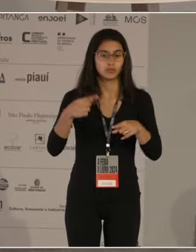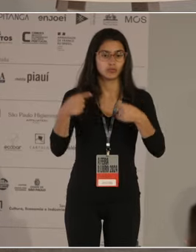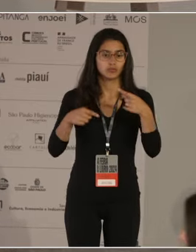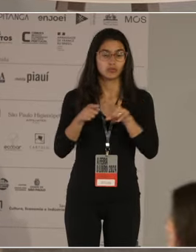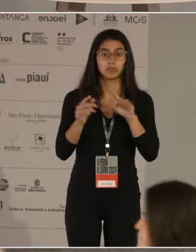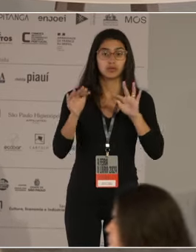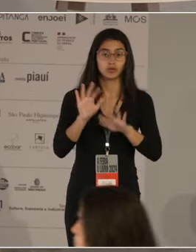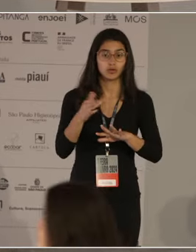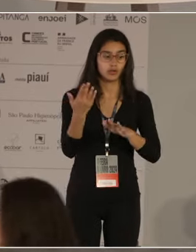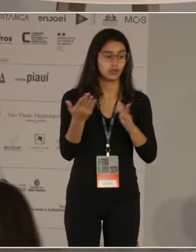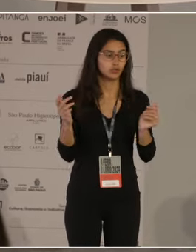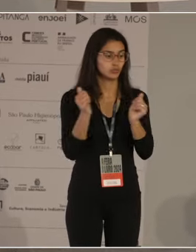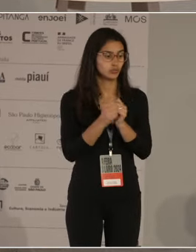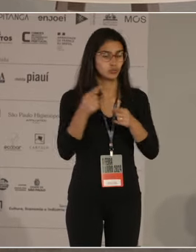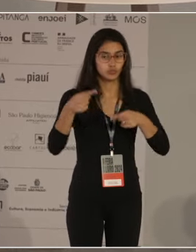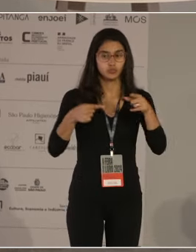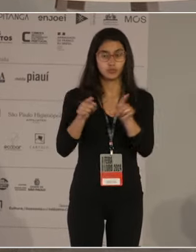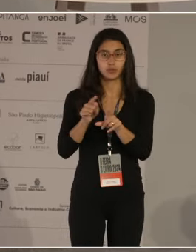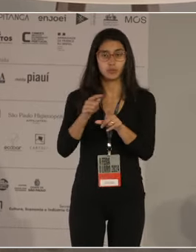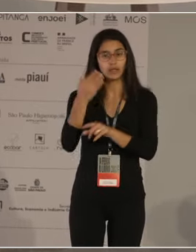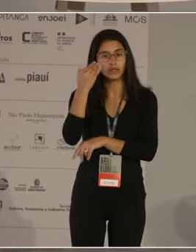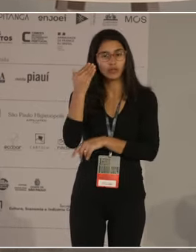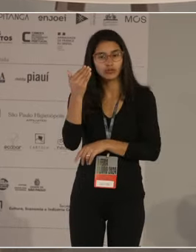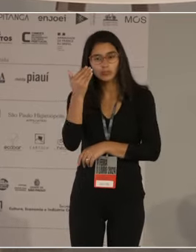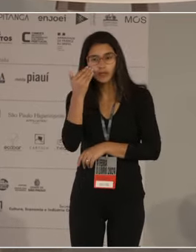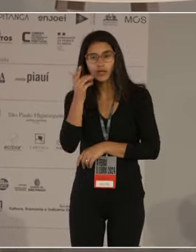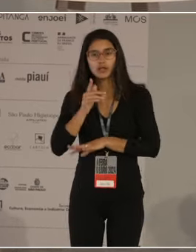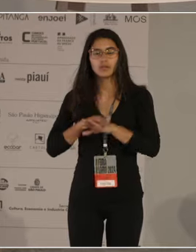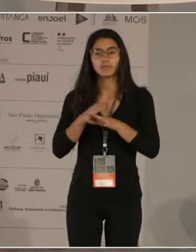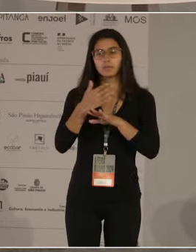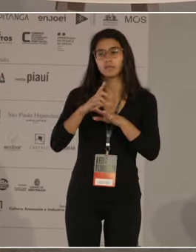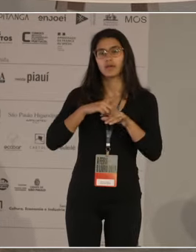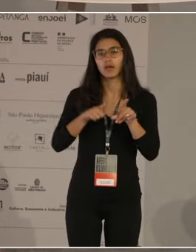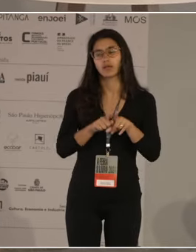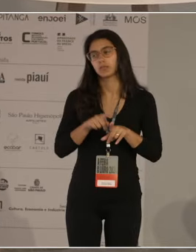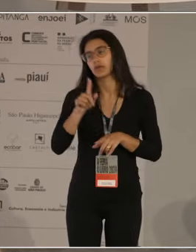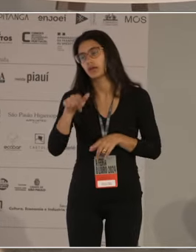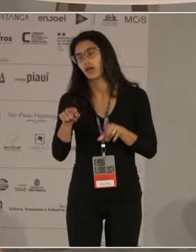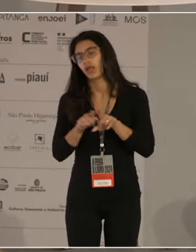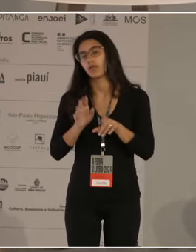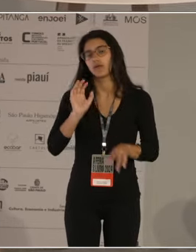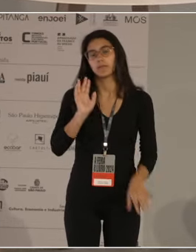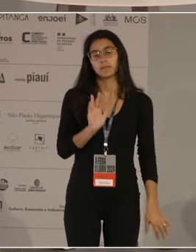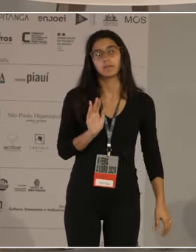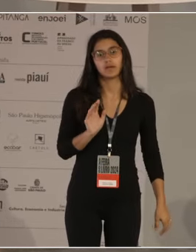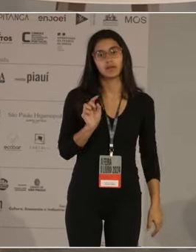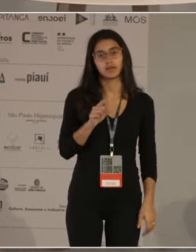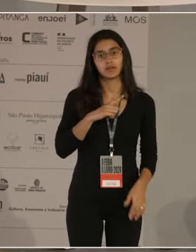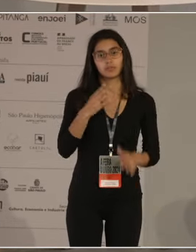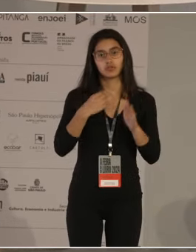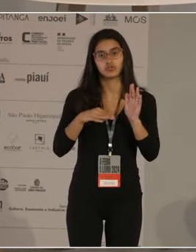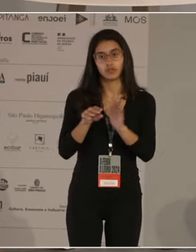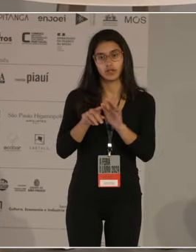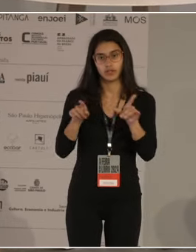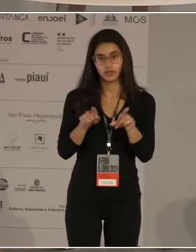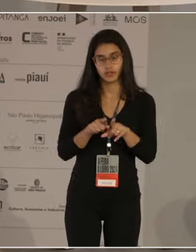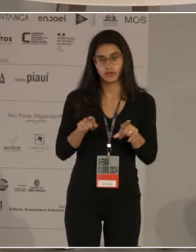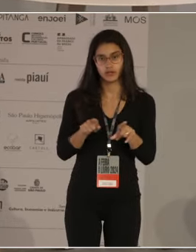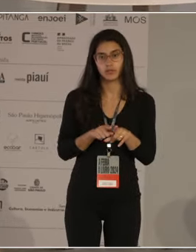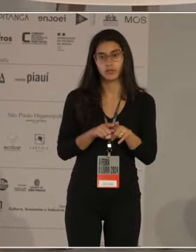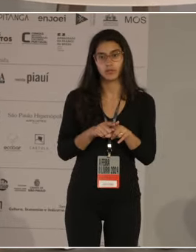fim das contas, quando você está discutindo interpretação sobre uma coisa, se é ferramenta, se não é e tal, ainda é. Você ainda chega